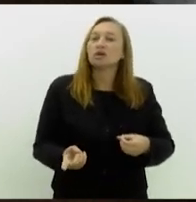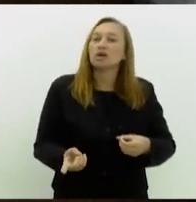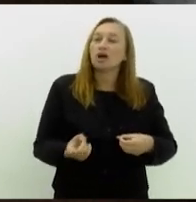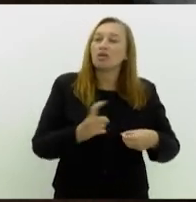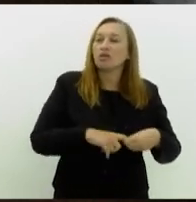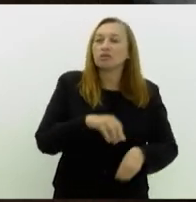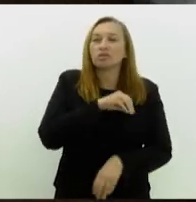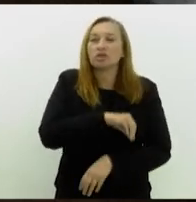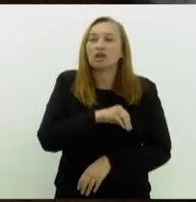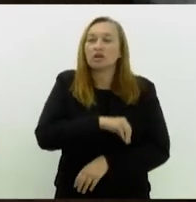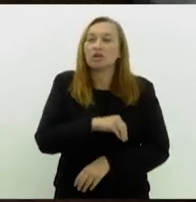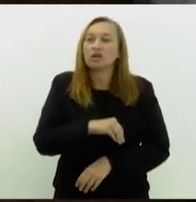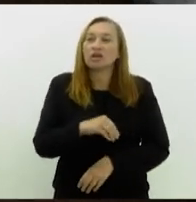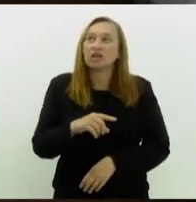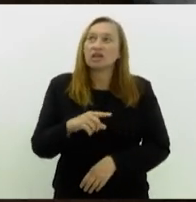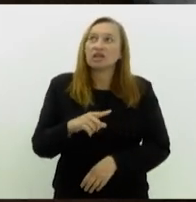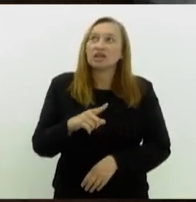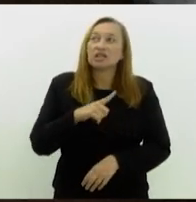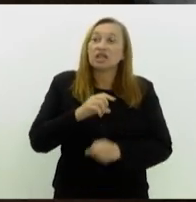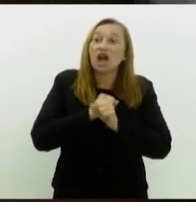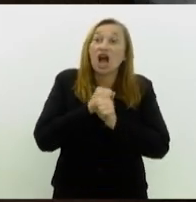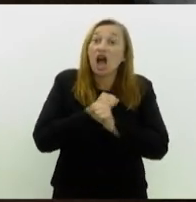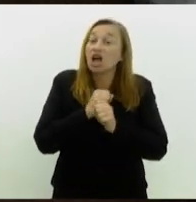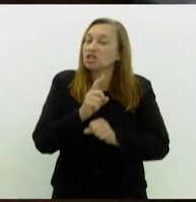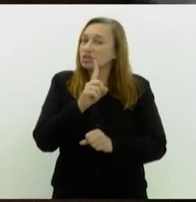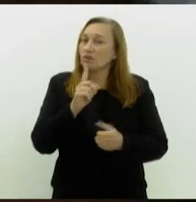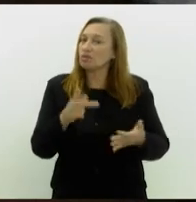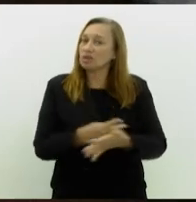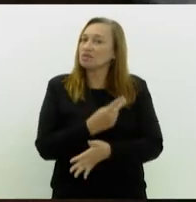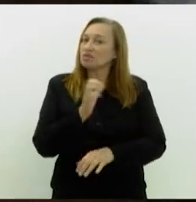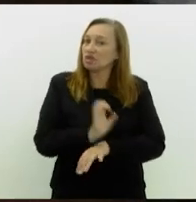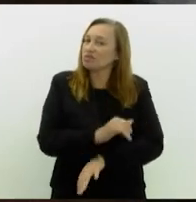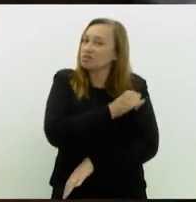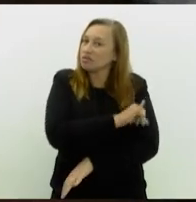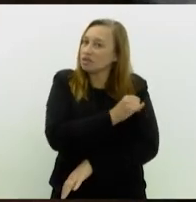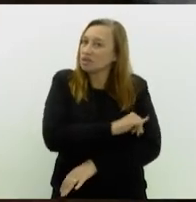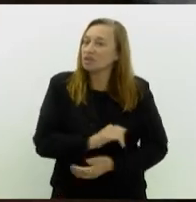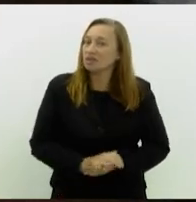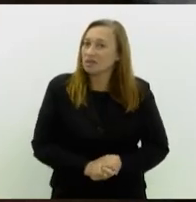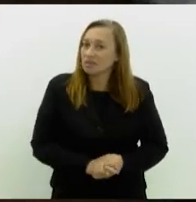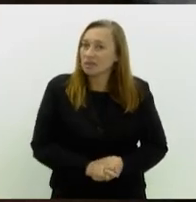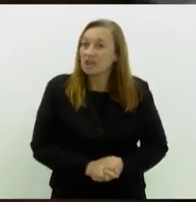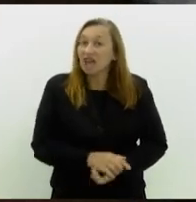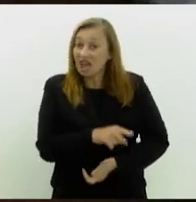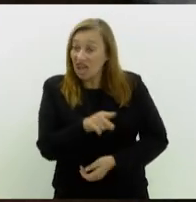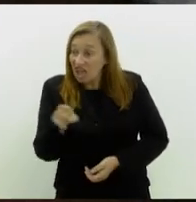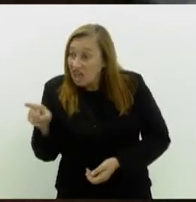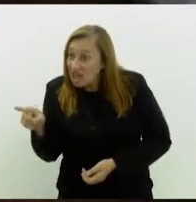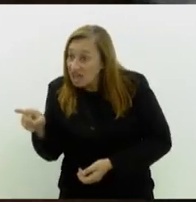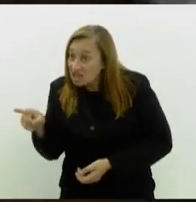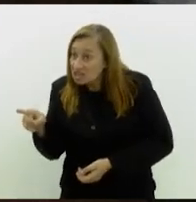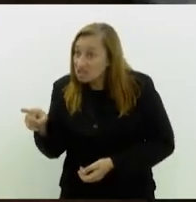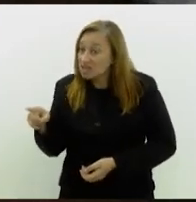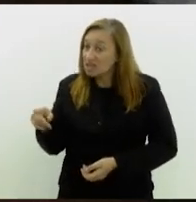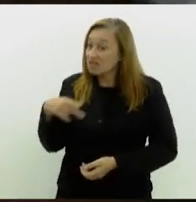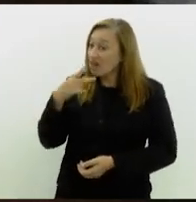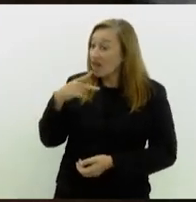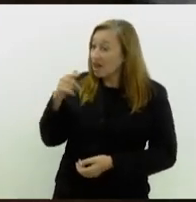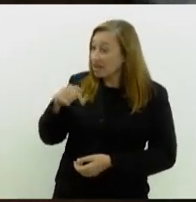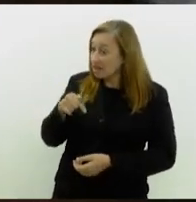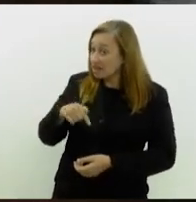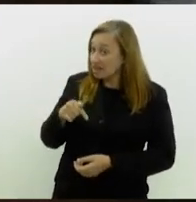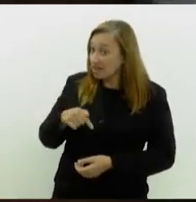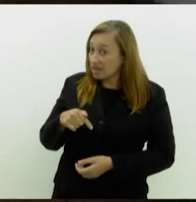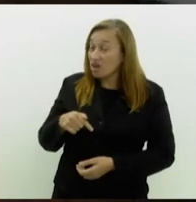que não aconteciam há anos no Estado do Rio de Janeiro boa parte desses que V feram aqui no microfone